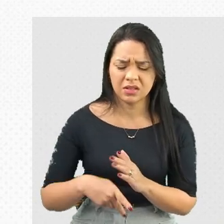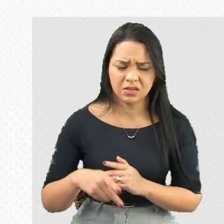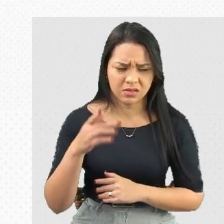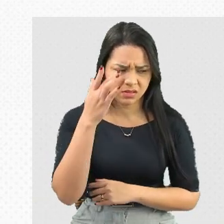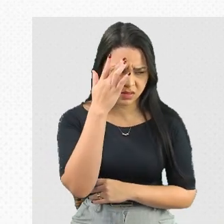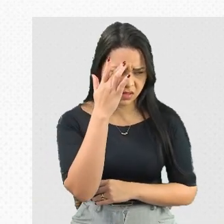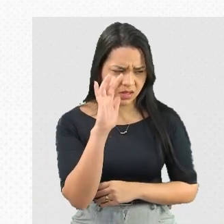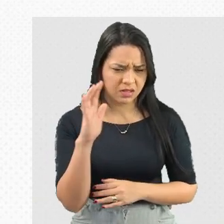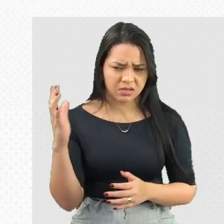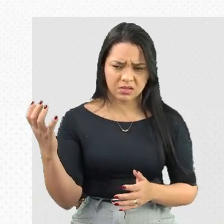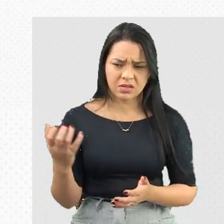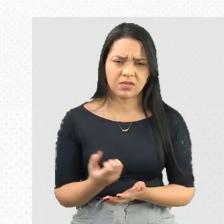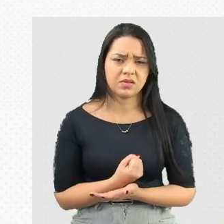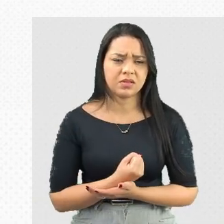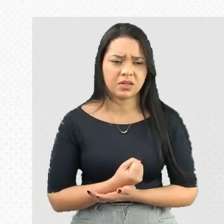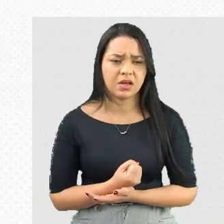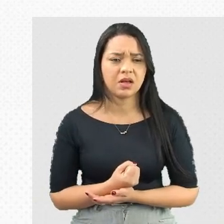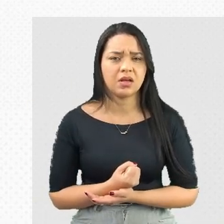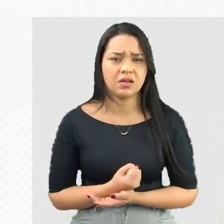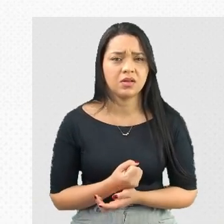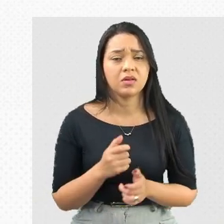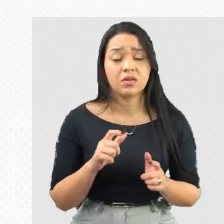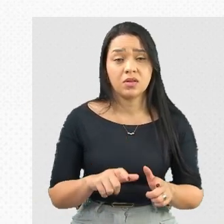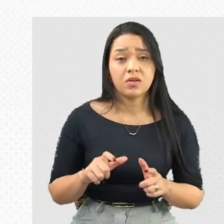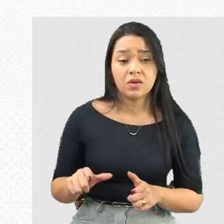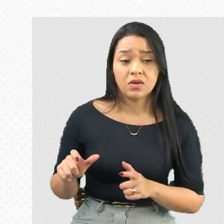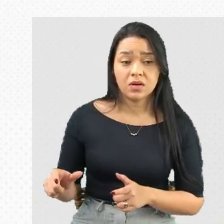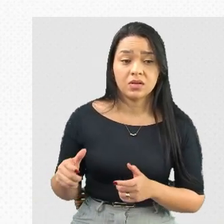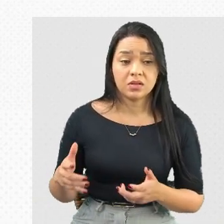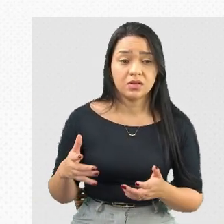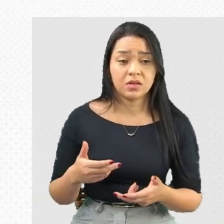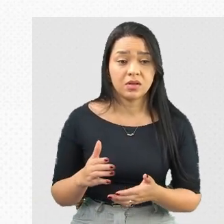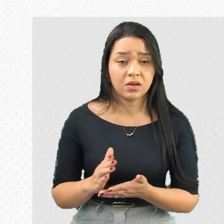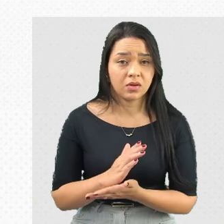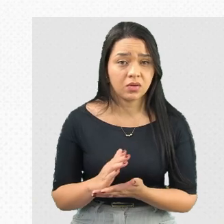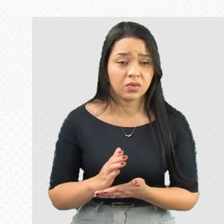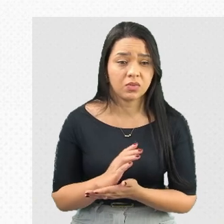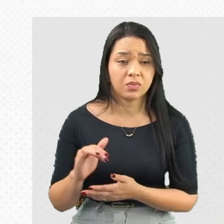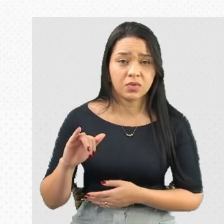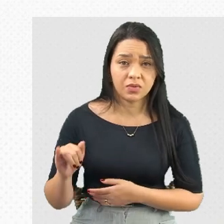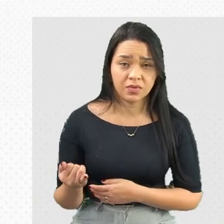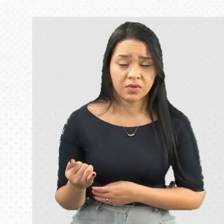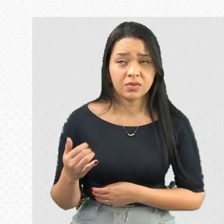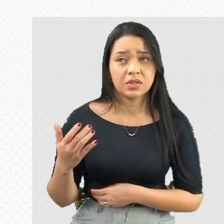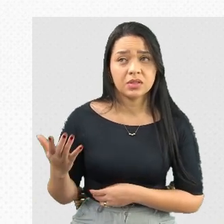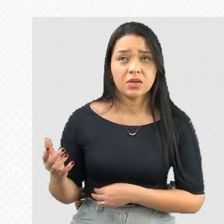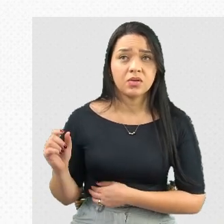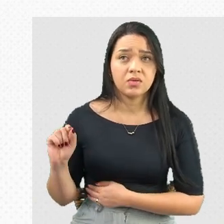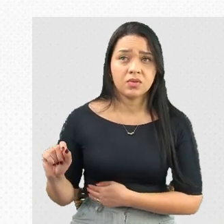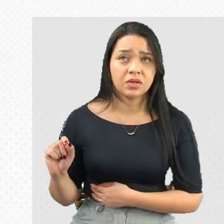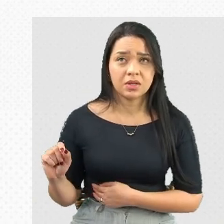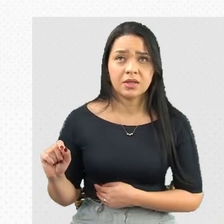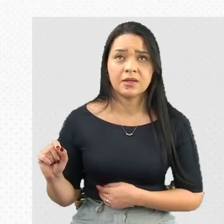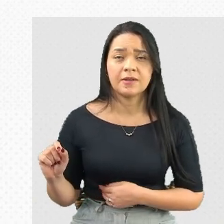são sequestrados por milícias locais ali que tentam tirar algum proveito dessas condições. Então, assim,